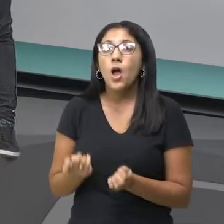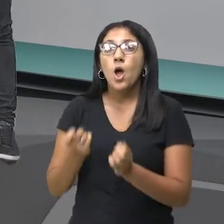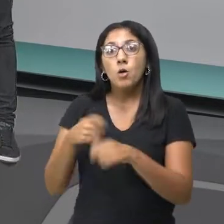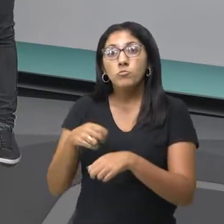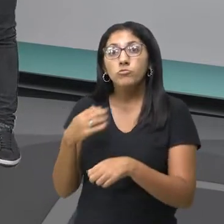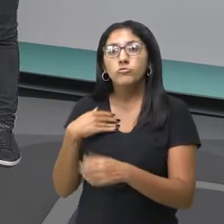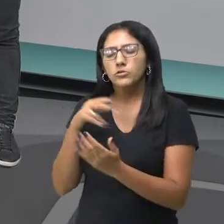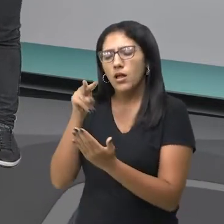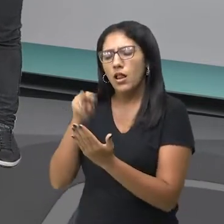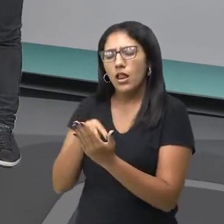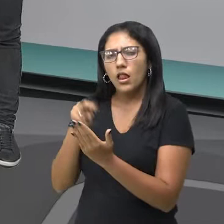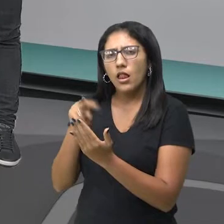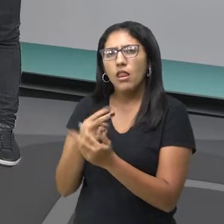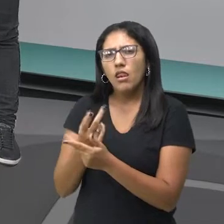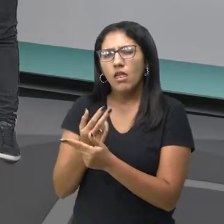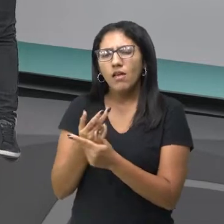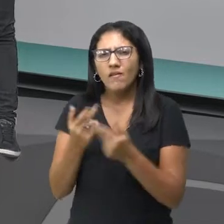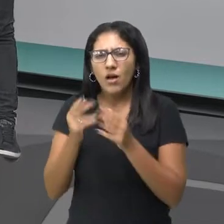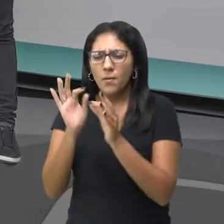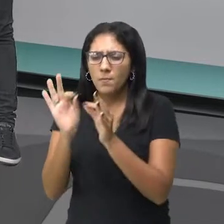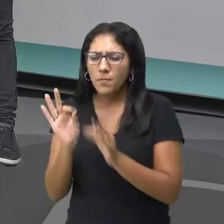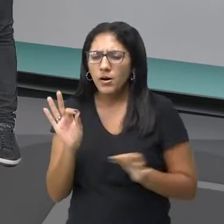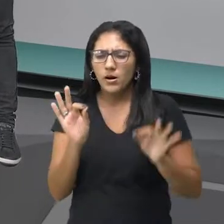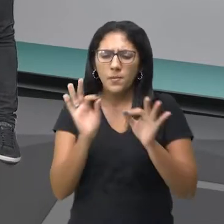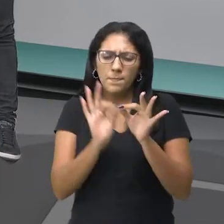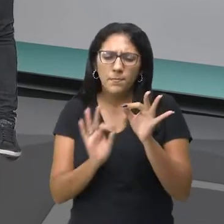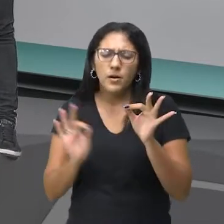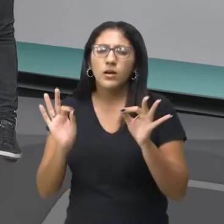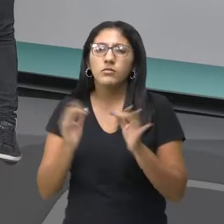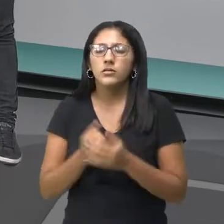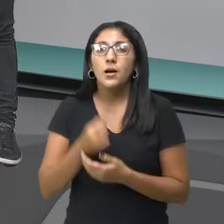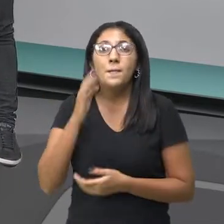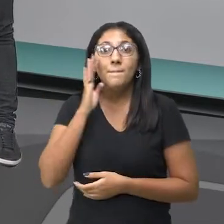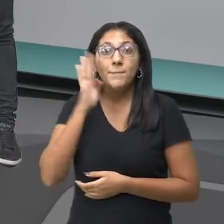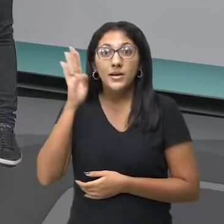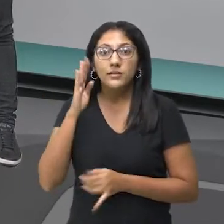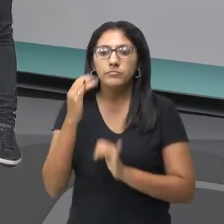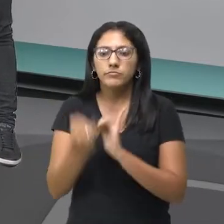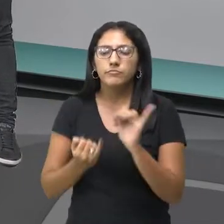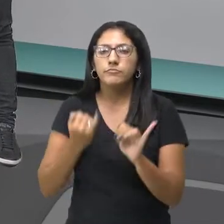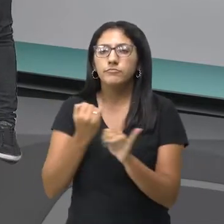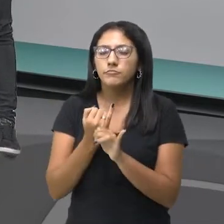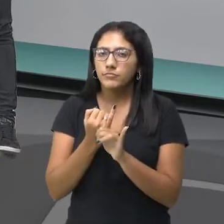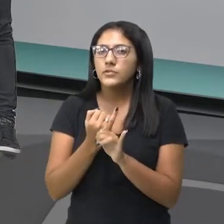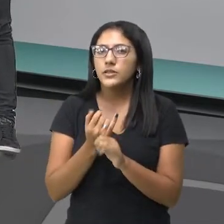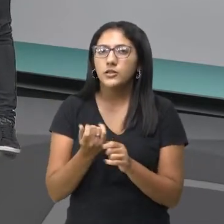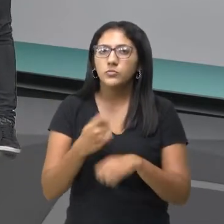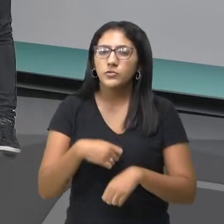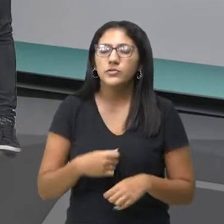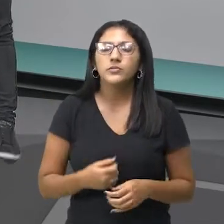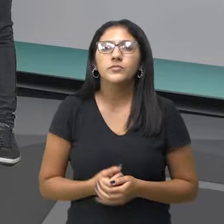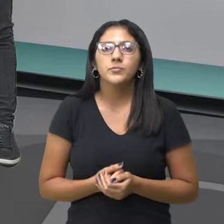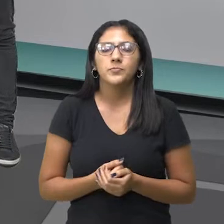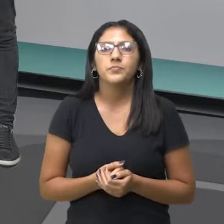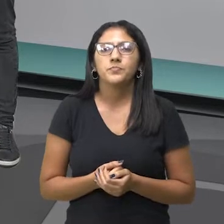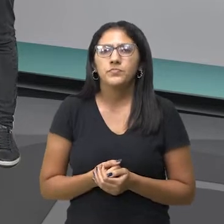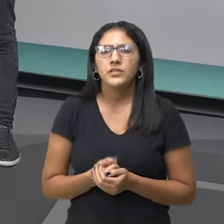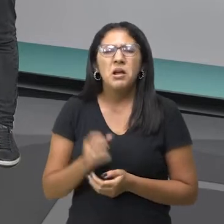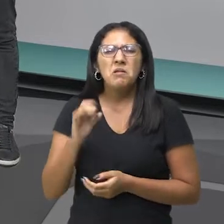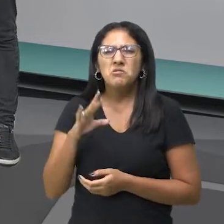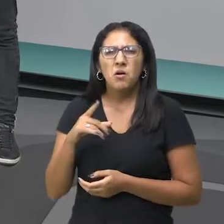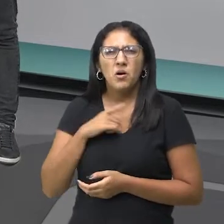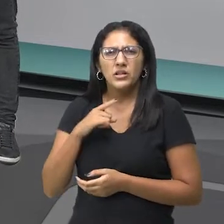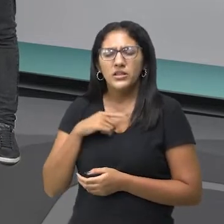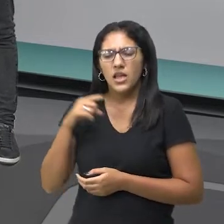você fazer diversos movimentos nesse ambiente, principalmente no ambiente virtual, tá bom? Será que só